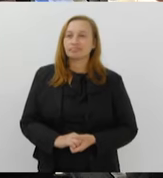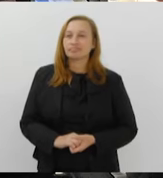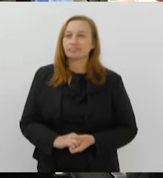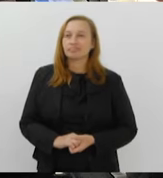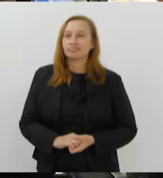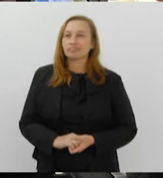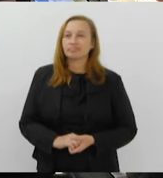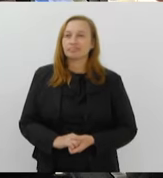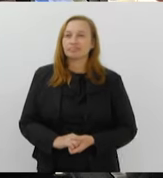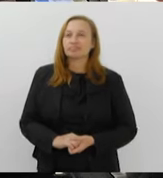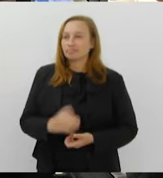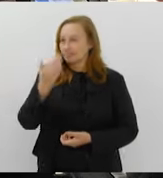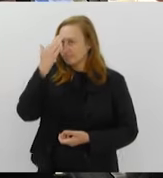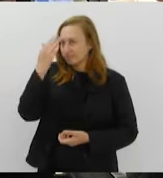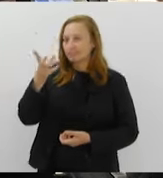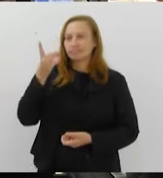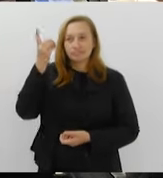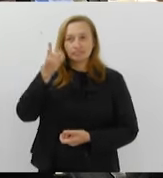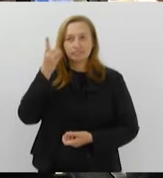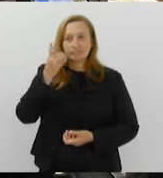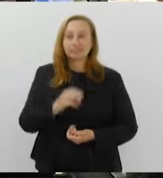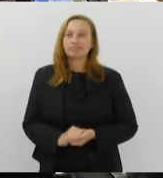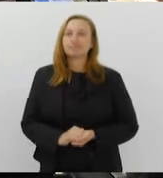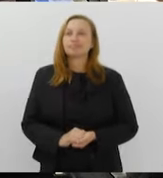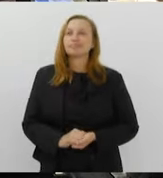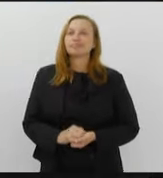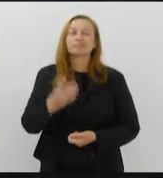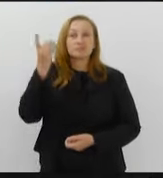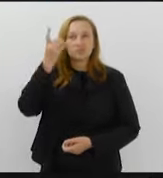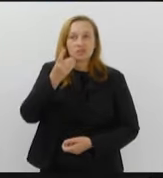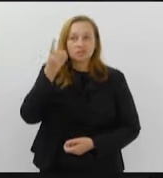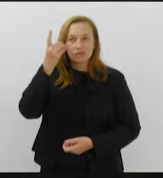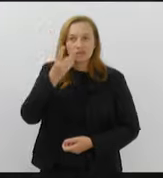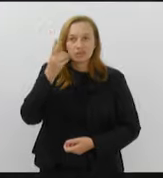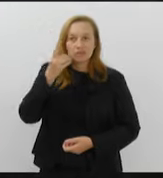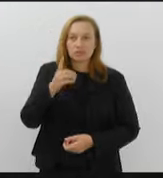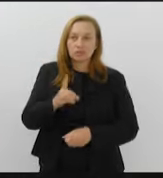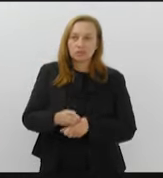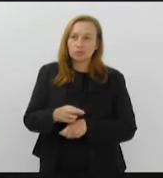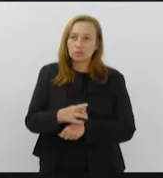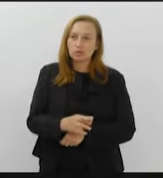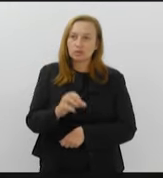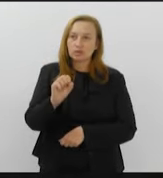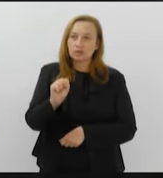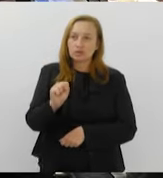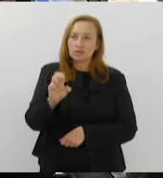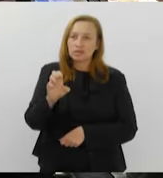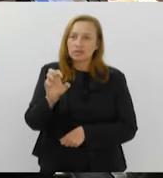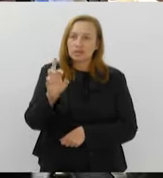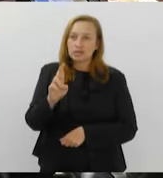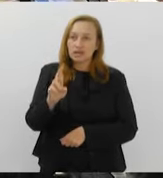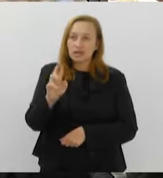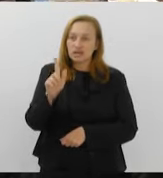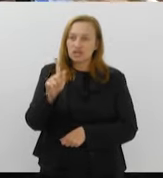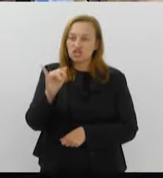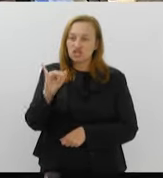Pedro Ricardo. Obrigado, deputado. Nosso nobre deputado, doutor Serginho.